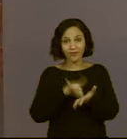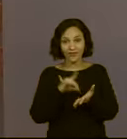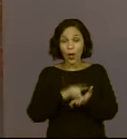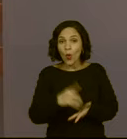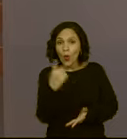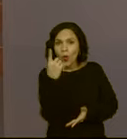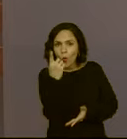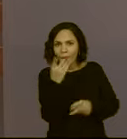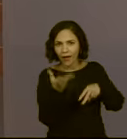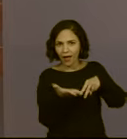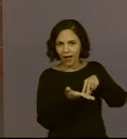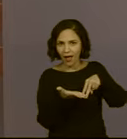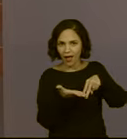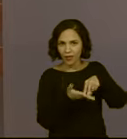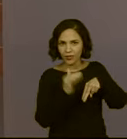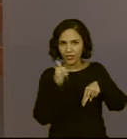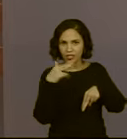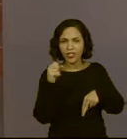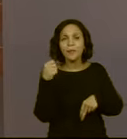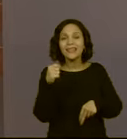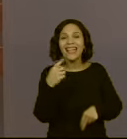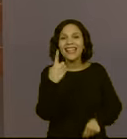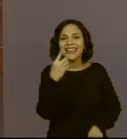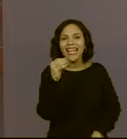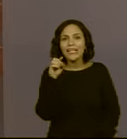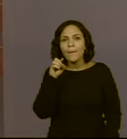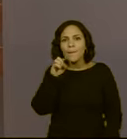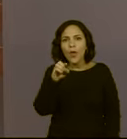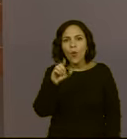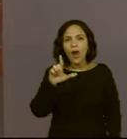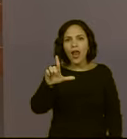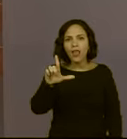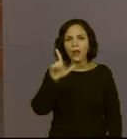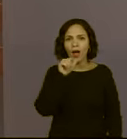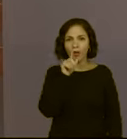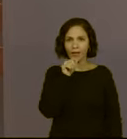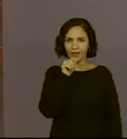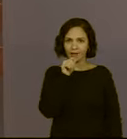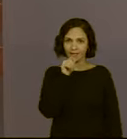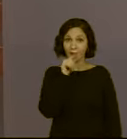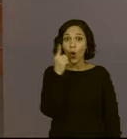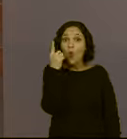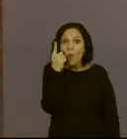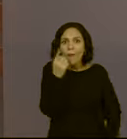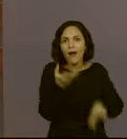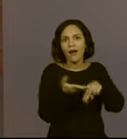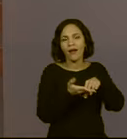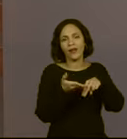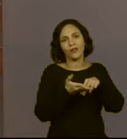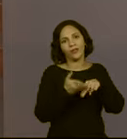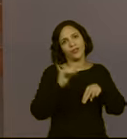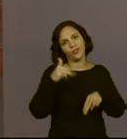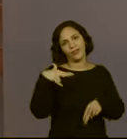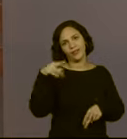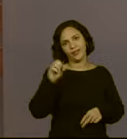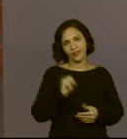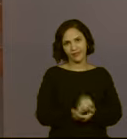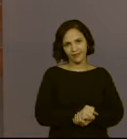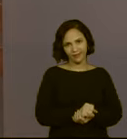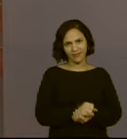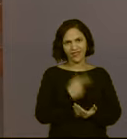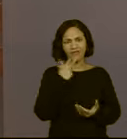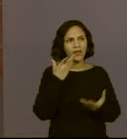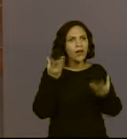são necessários 10 mil litros de água para produzir uma calça jeans eu